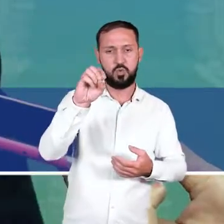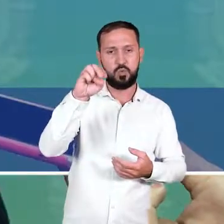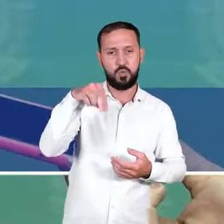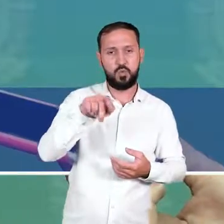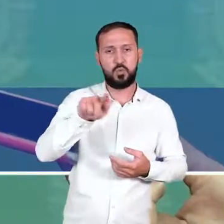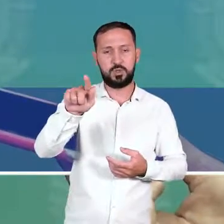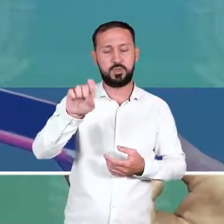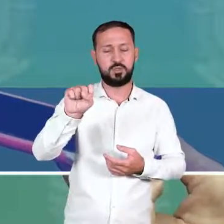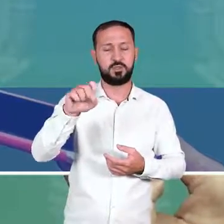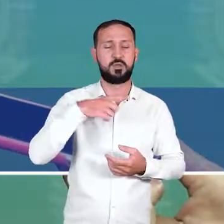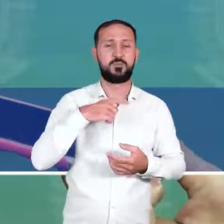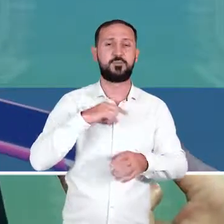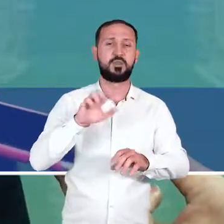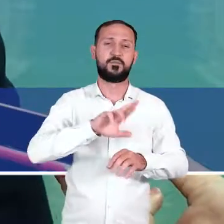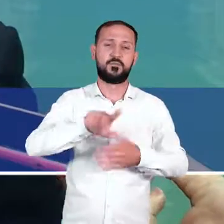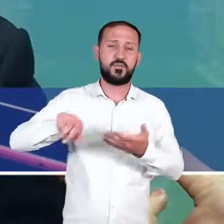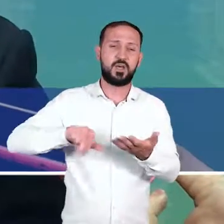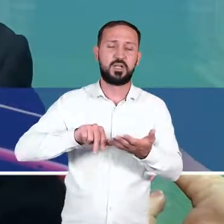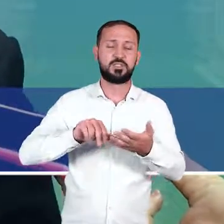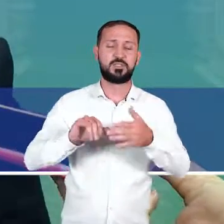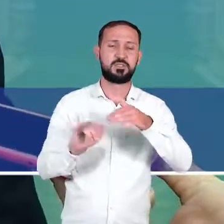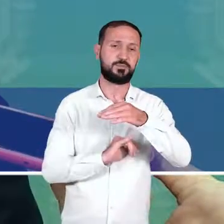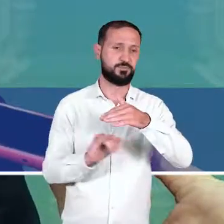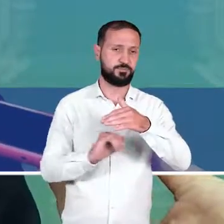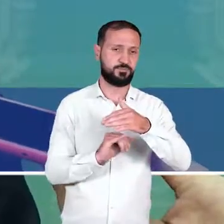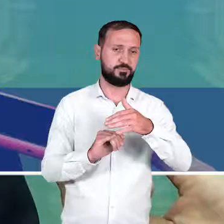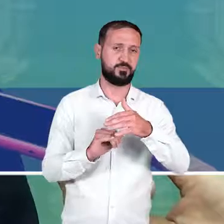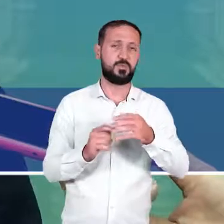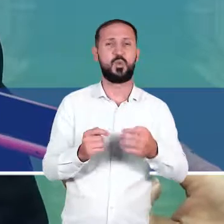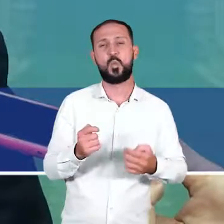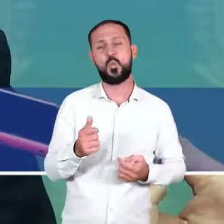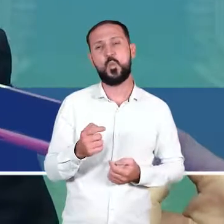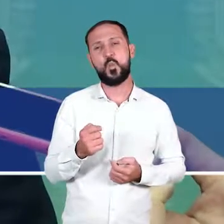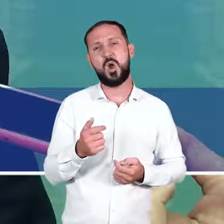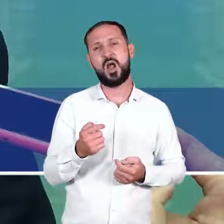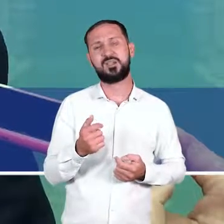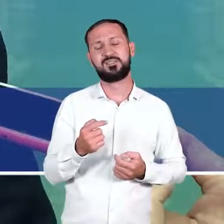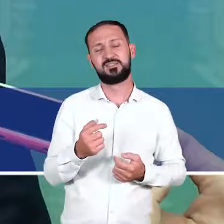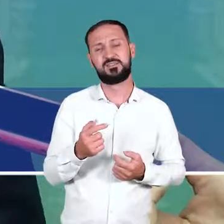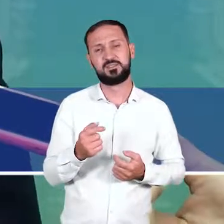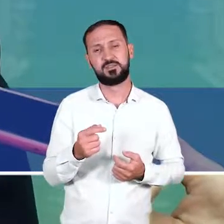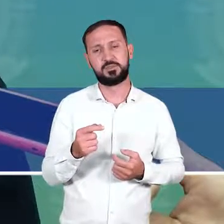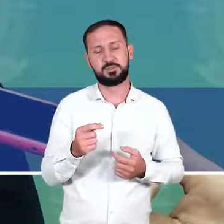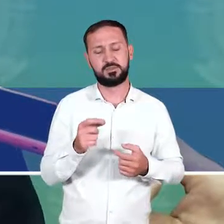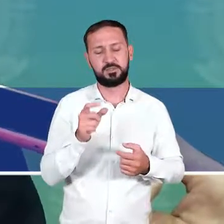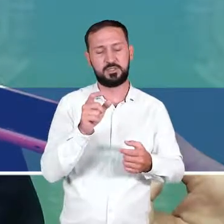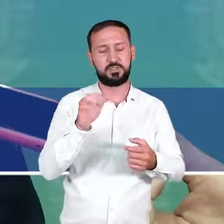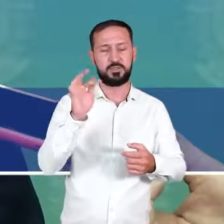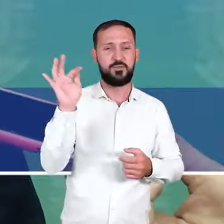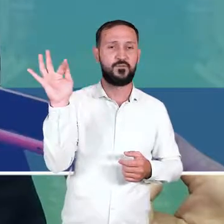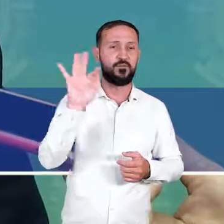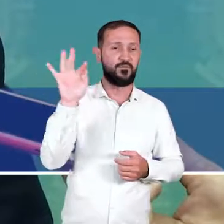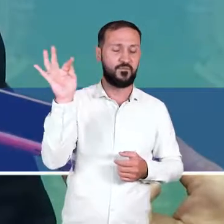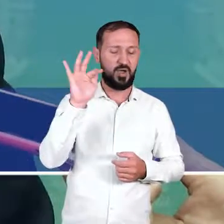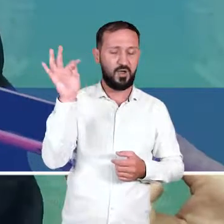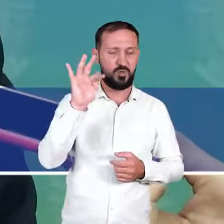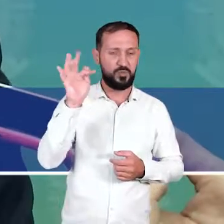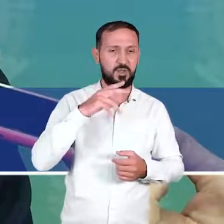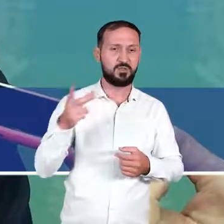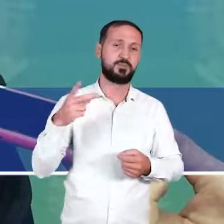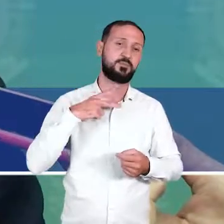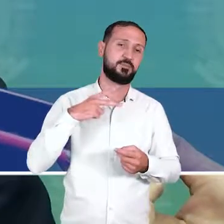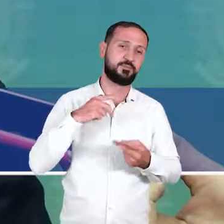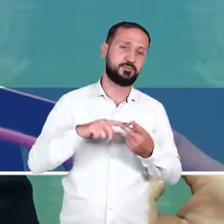ONGs, várias instituições e praticamente todas as universidades,